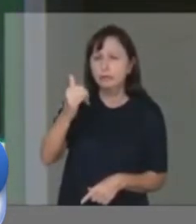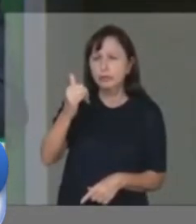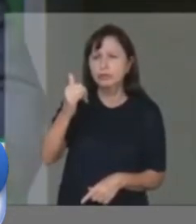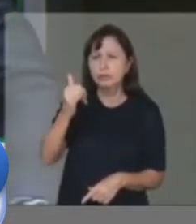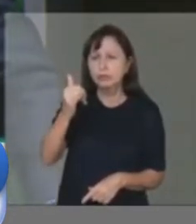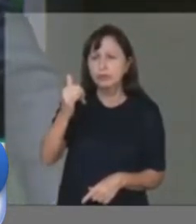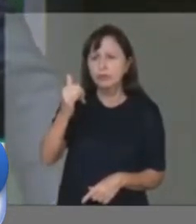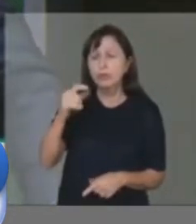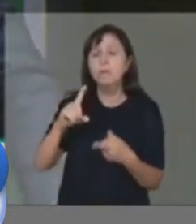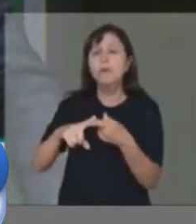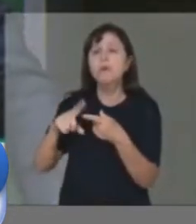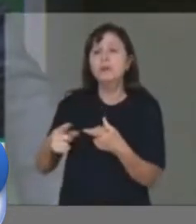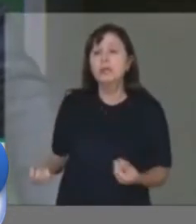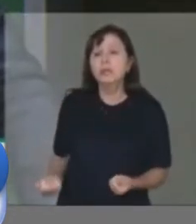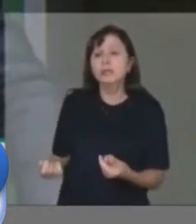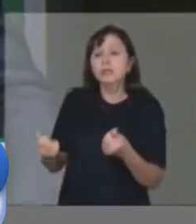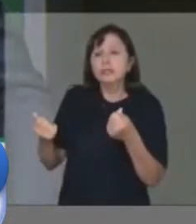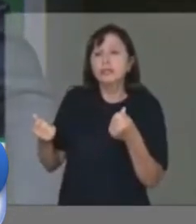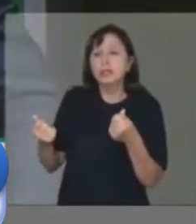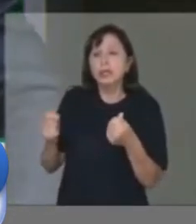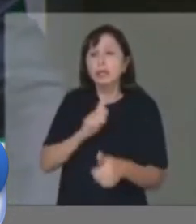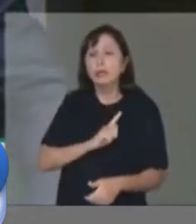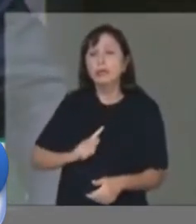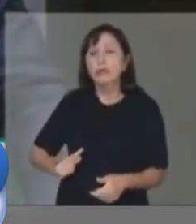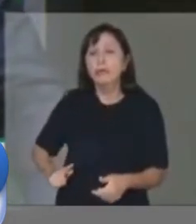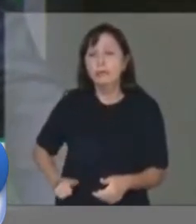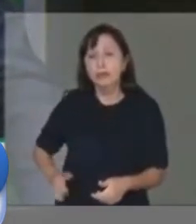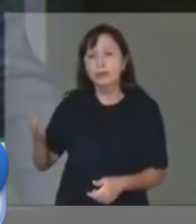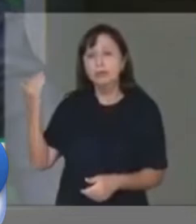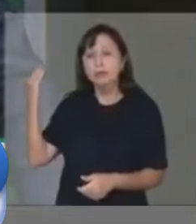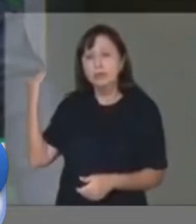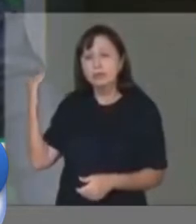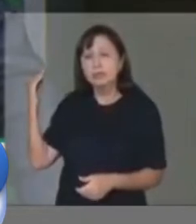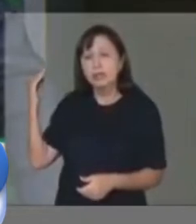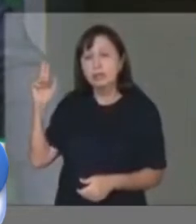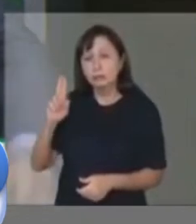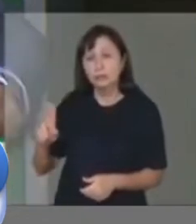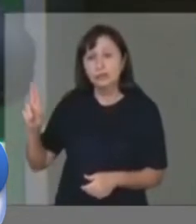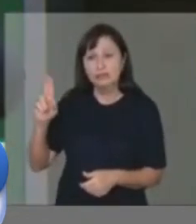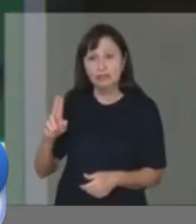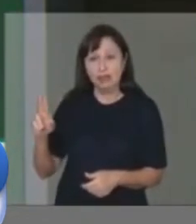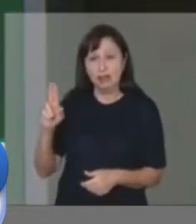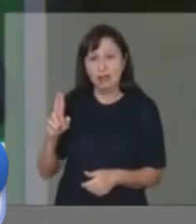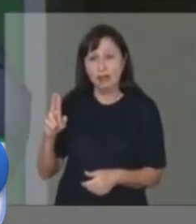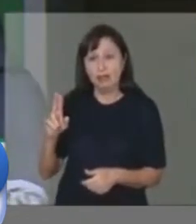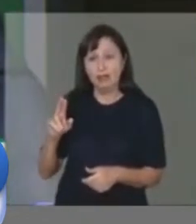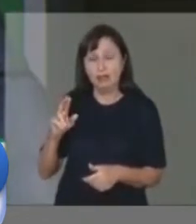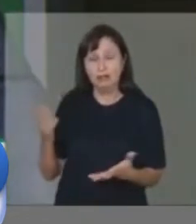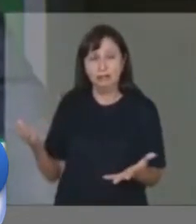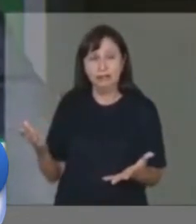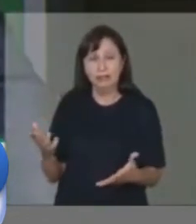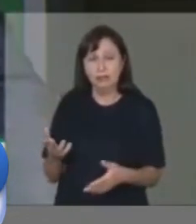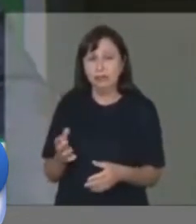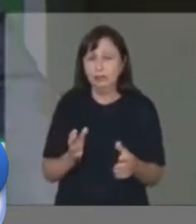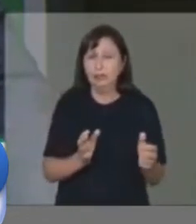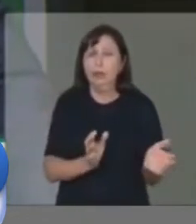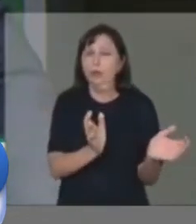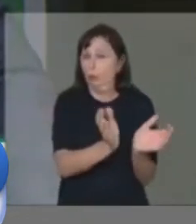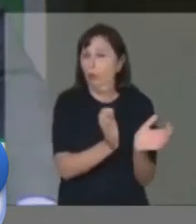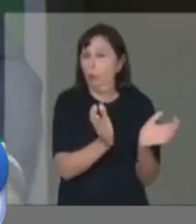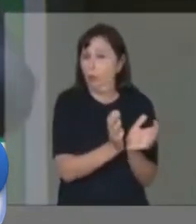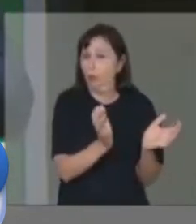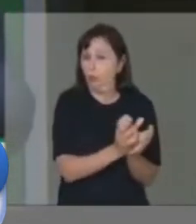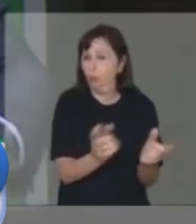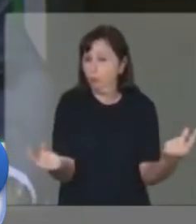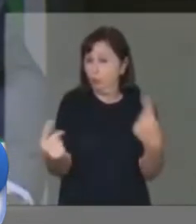são financiadas com recursos públicos. Foi extremamente criticado, foi avacalhado pela oposição, disseram